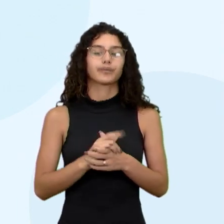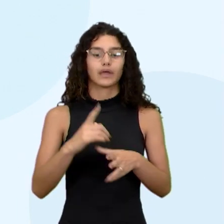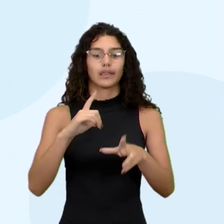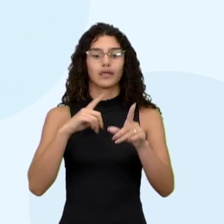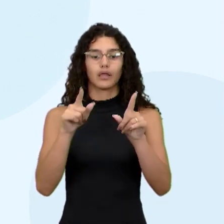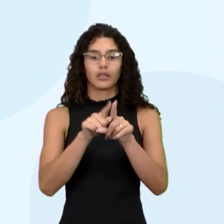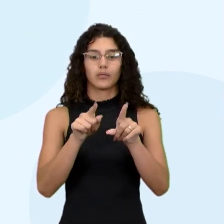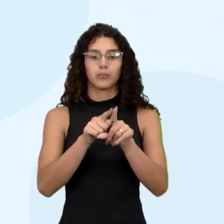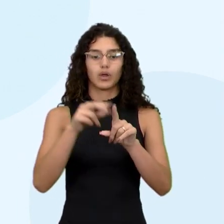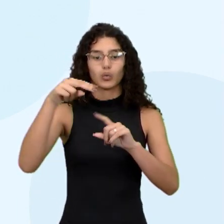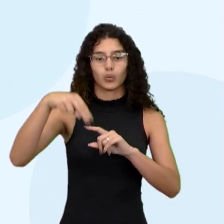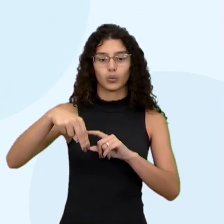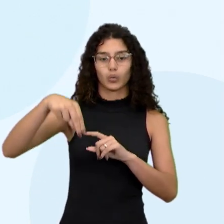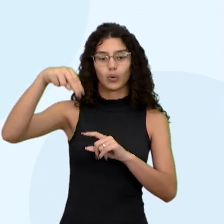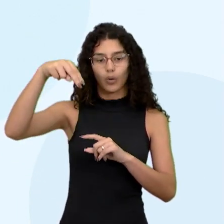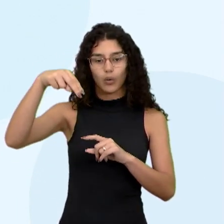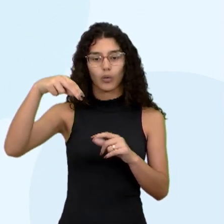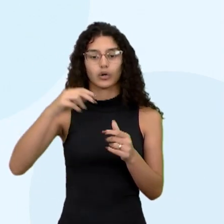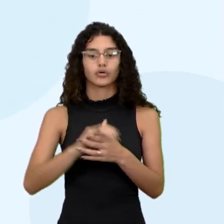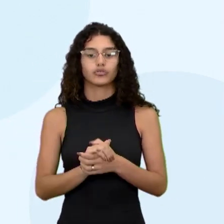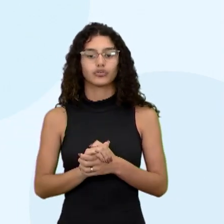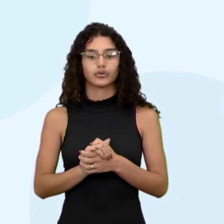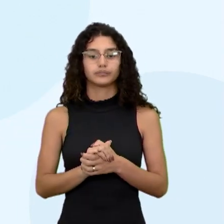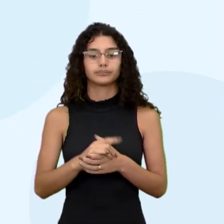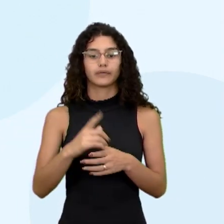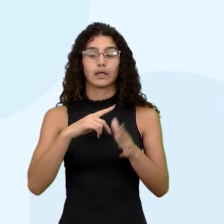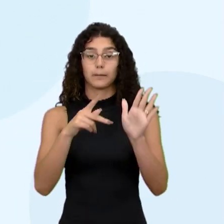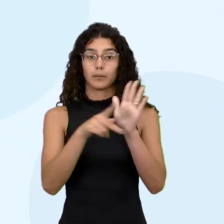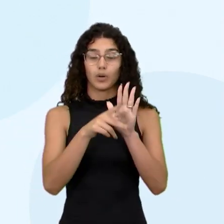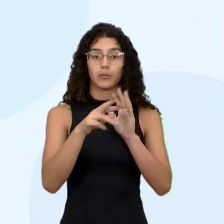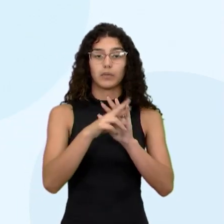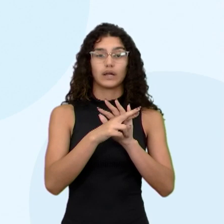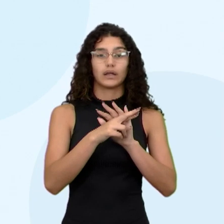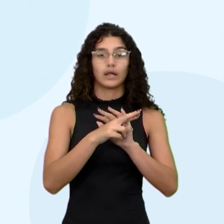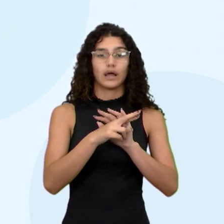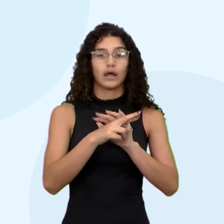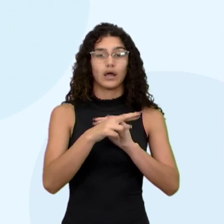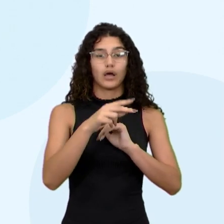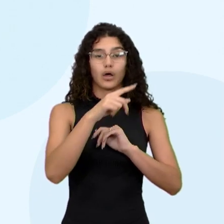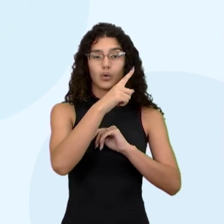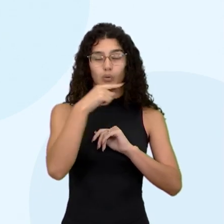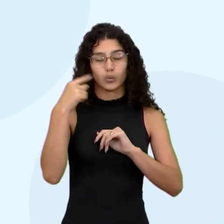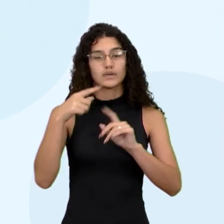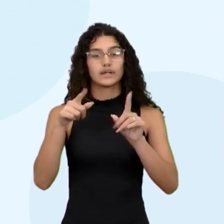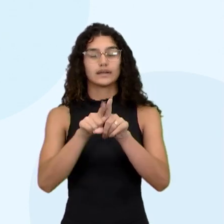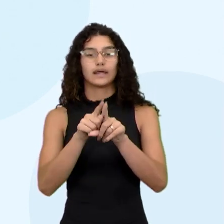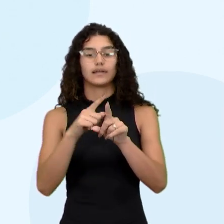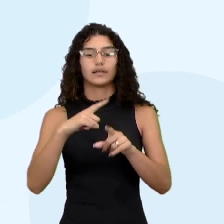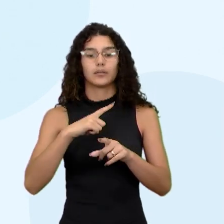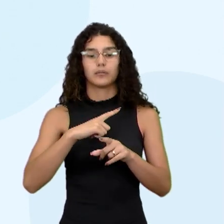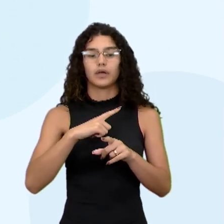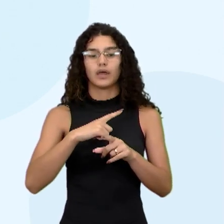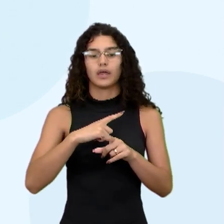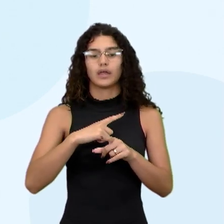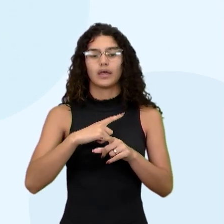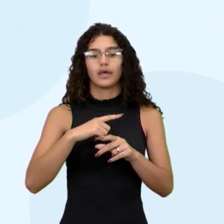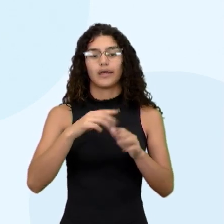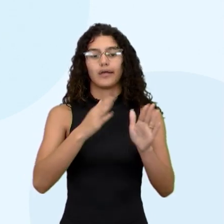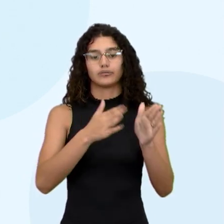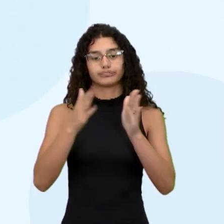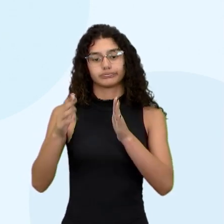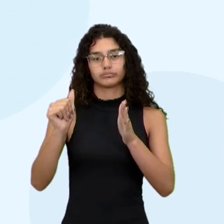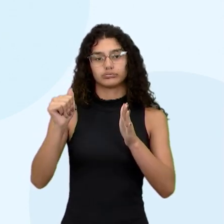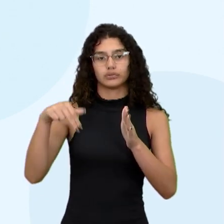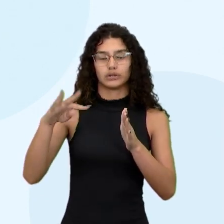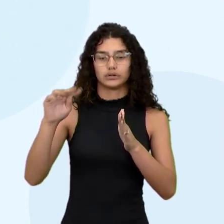ao norte, né, pertence à Rússia, né? E nós temos outras regiões aí, Antártica lá mais ao norte aí,